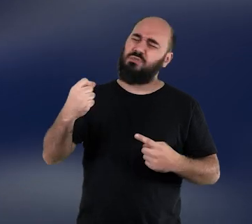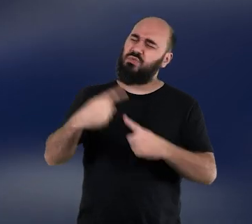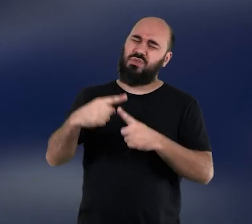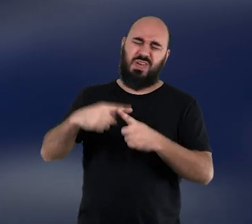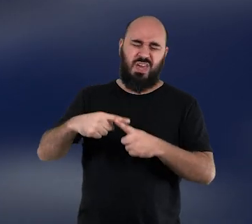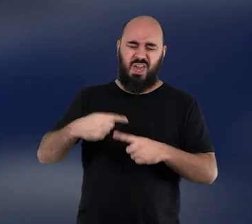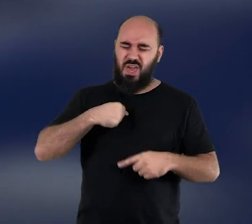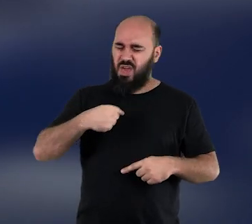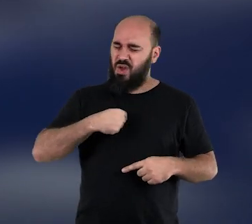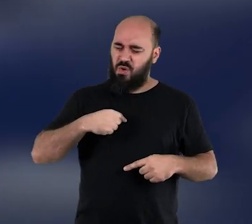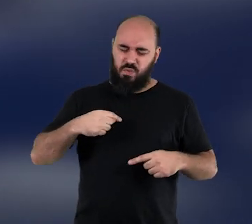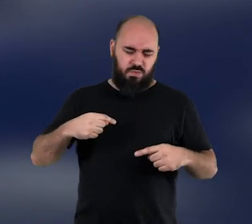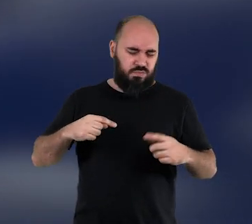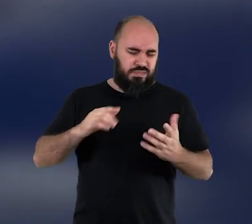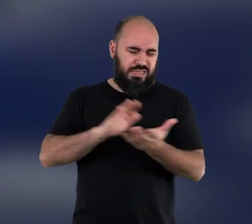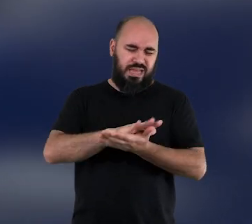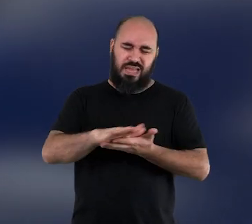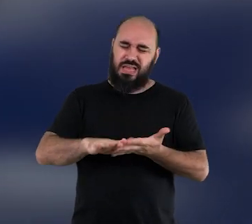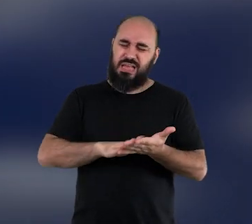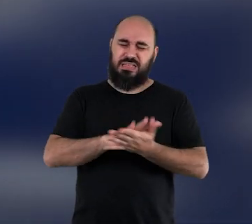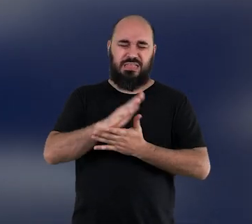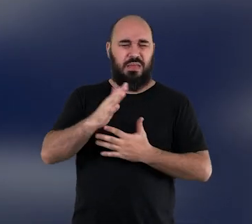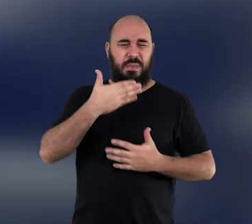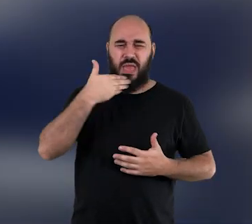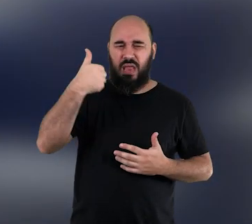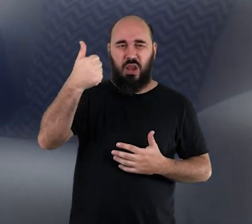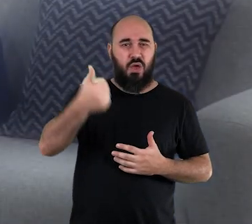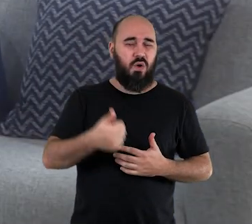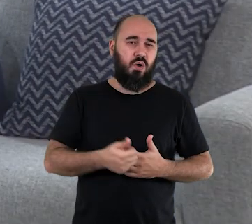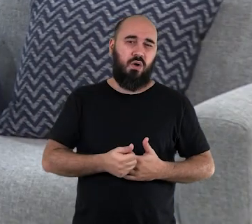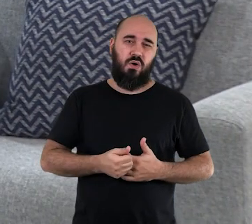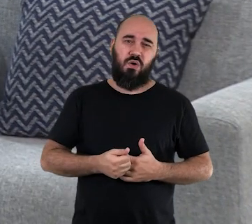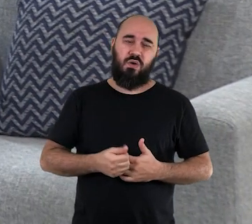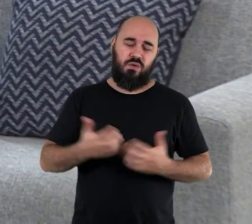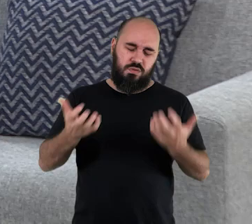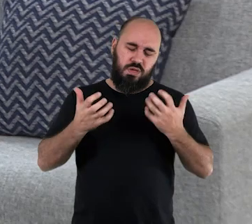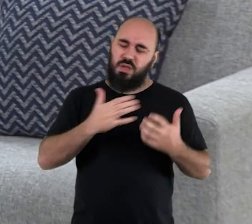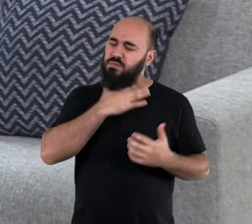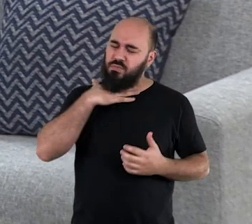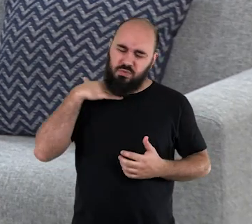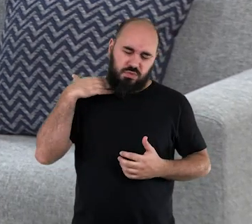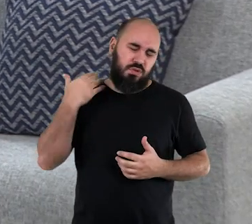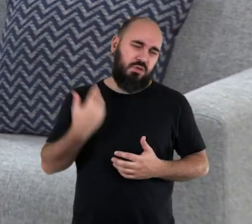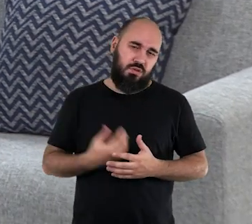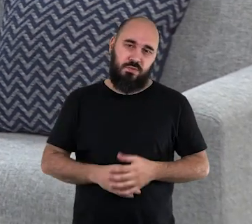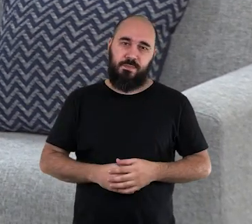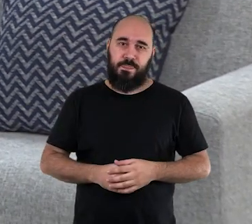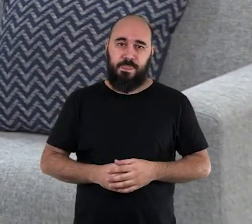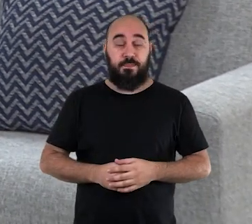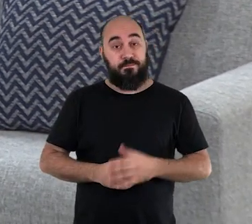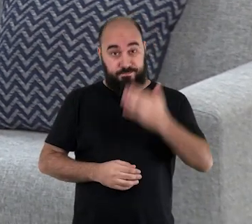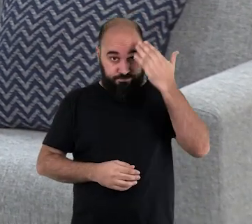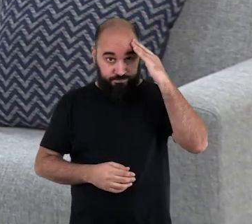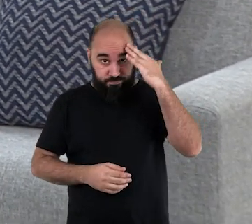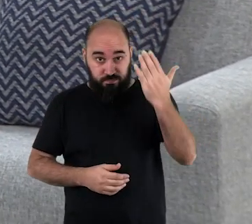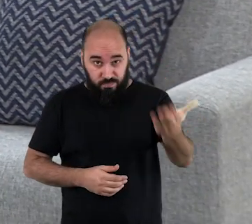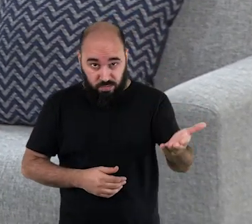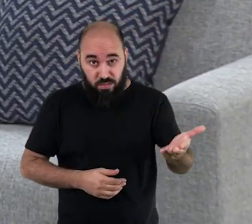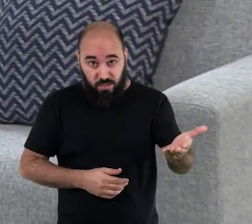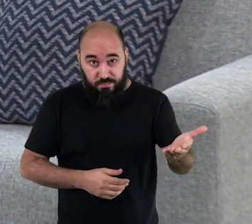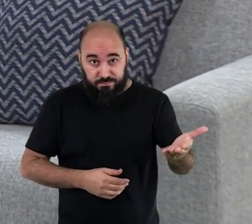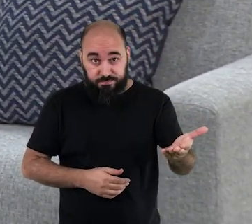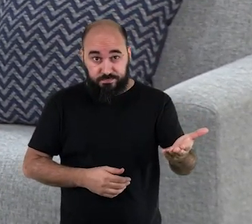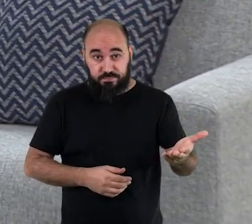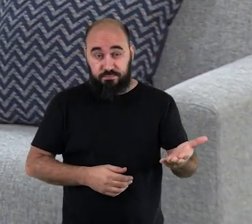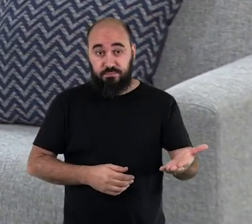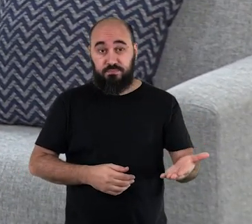não sou melhor do que os meus pais. Você compreendeu bem? O